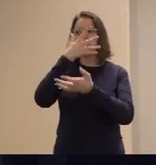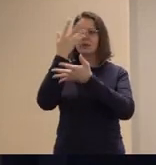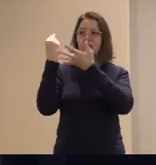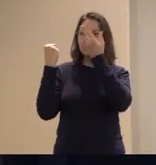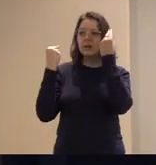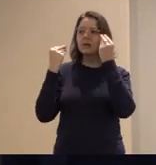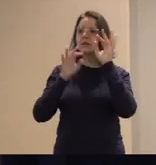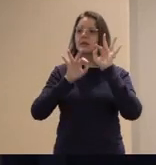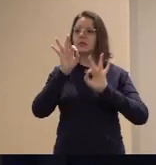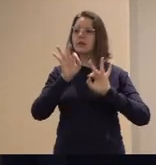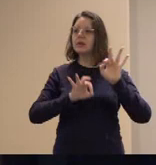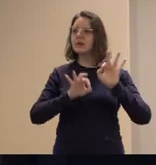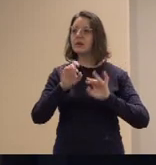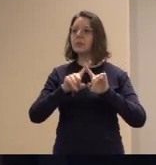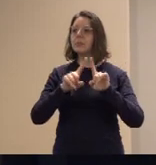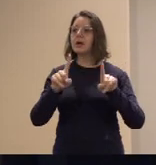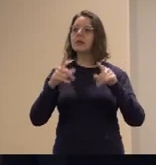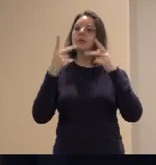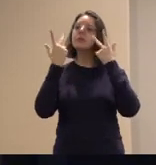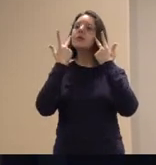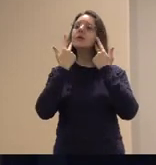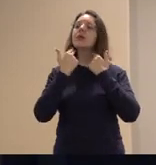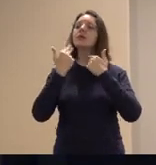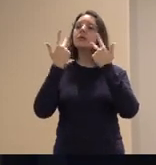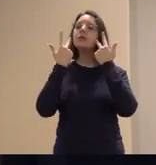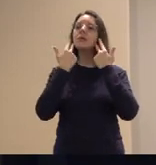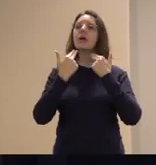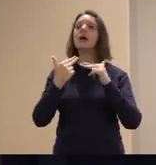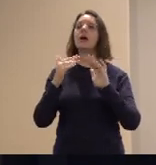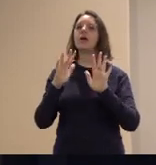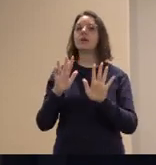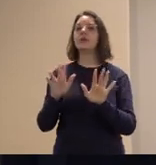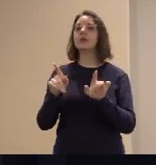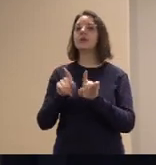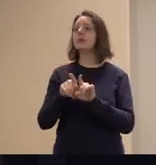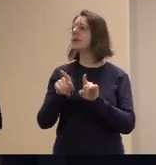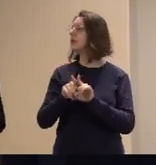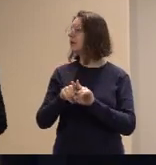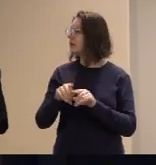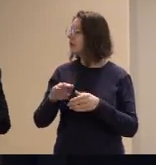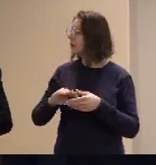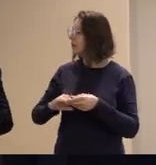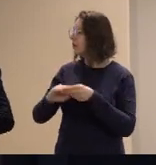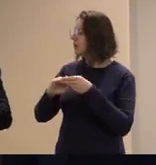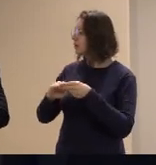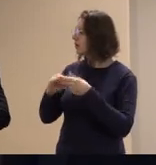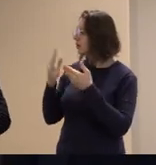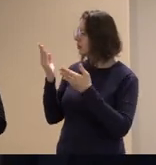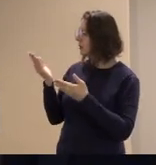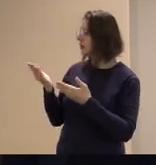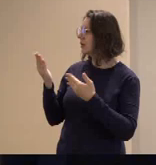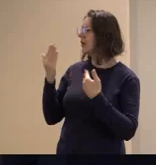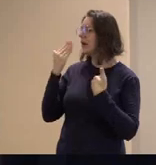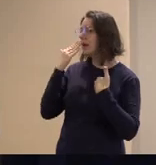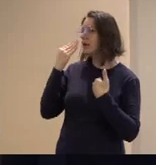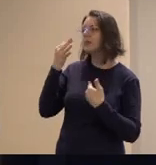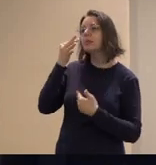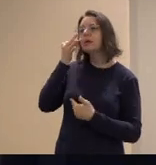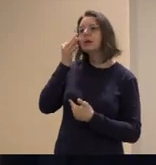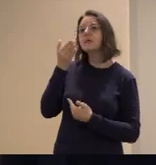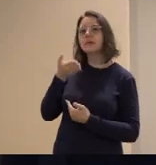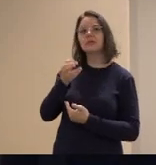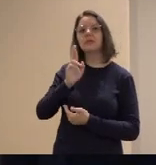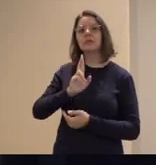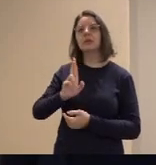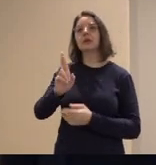protocolos, mas é super natural, te acolho, né? Quero primeiro te cumprimentar, agradecer a presença, representando todos os